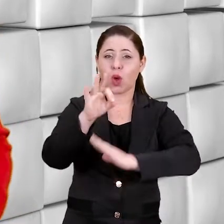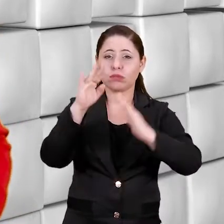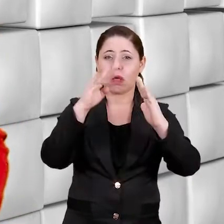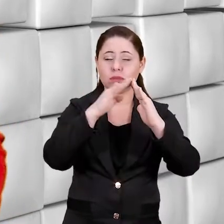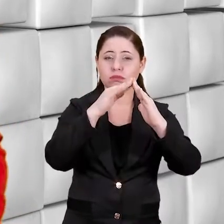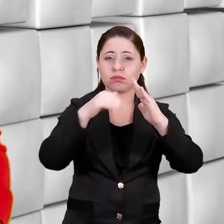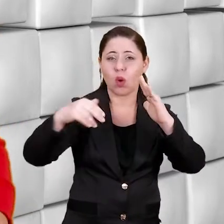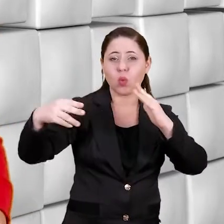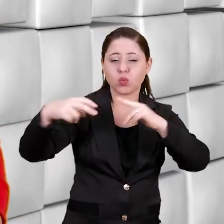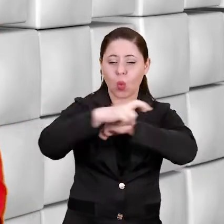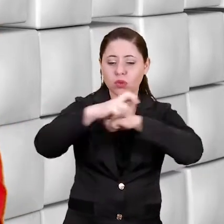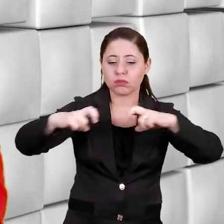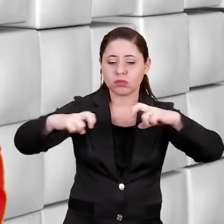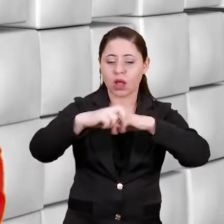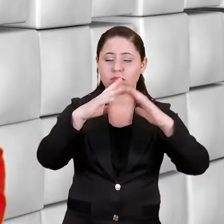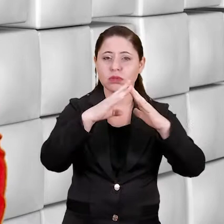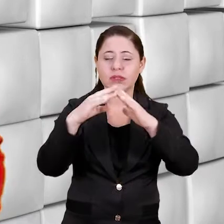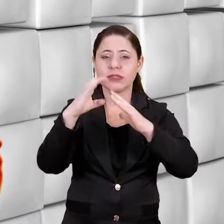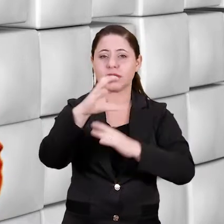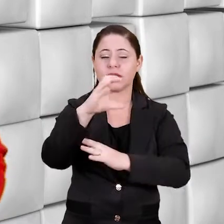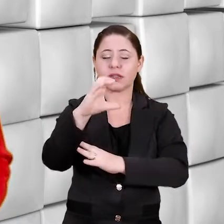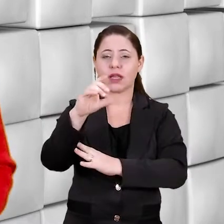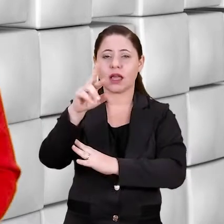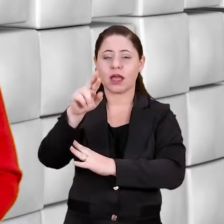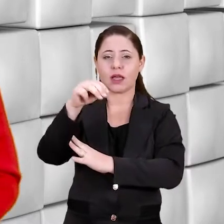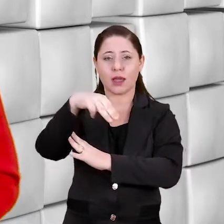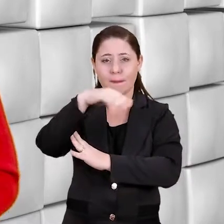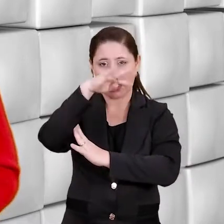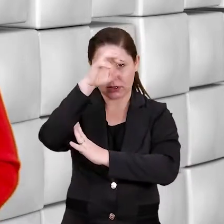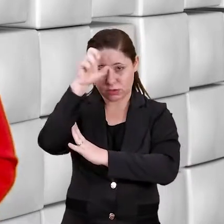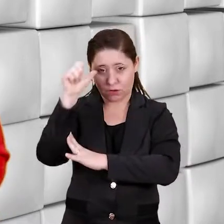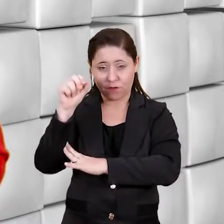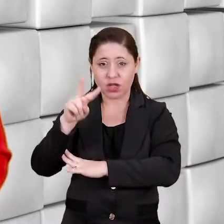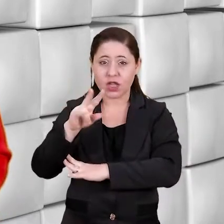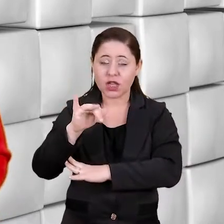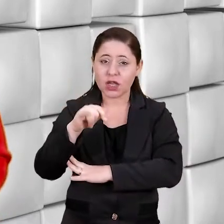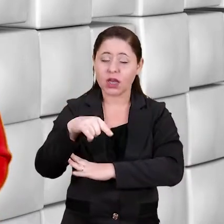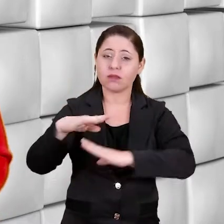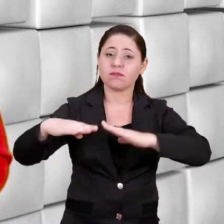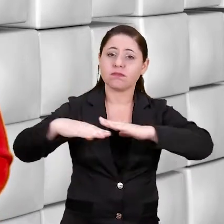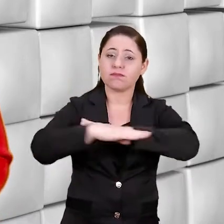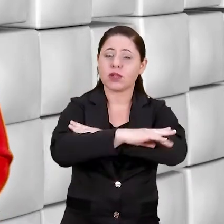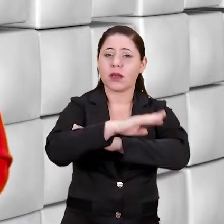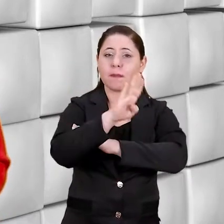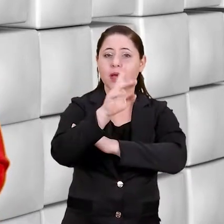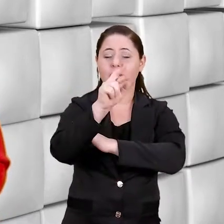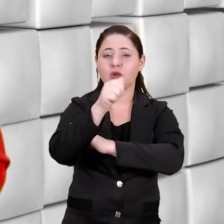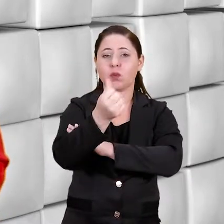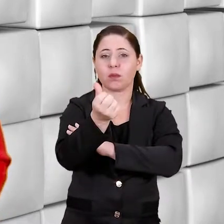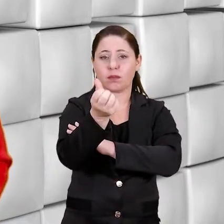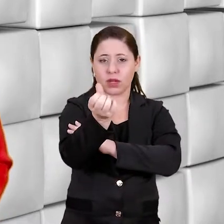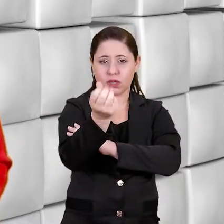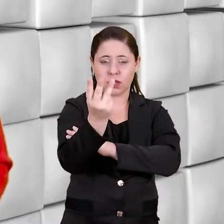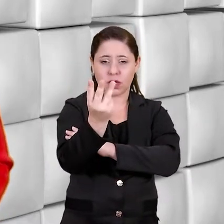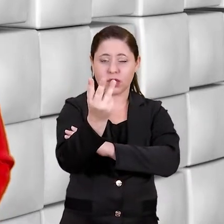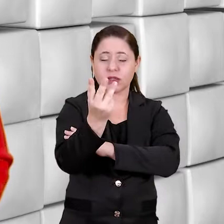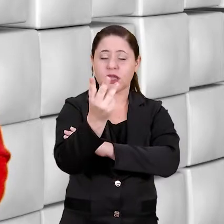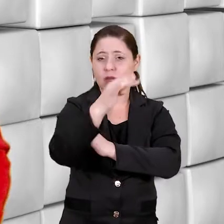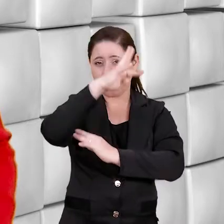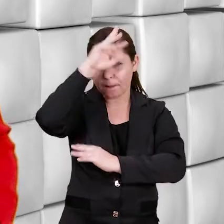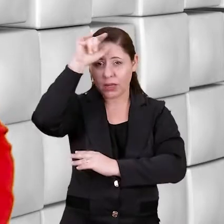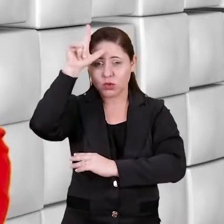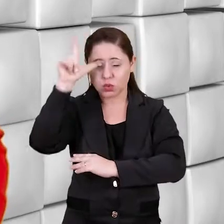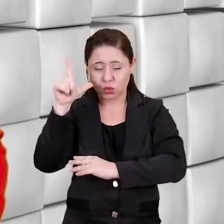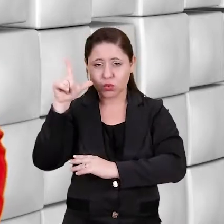no pedágio cobrado nas praças da CCR-MS Via, no trecho da BR-163,